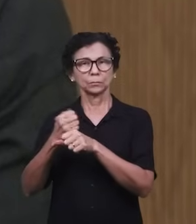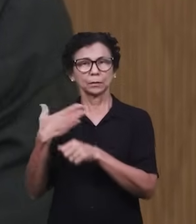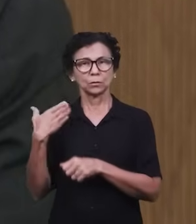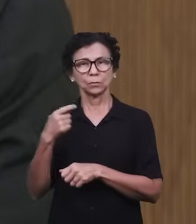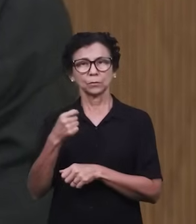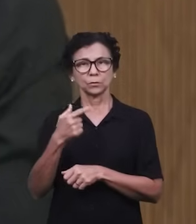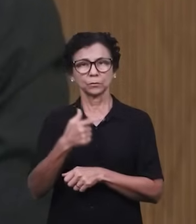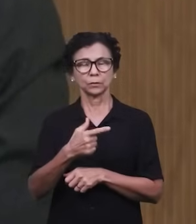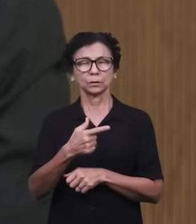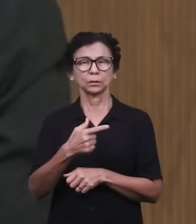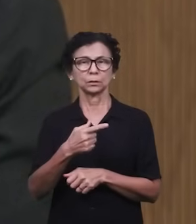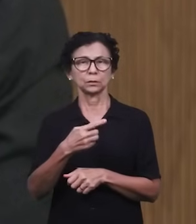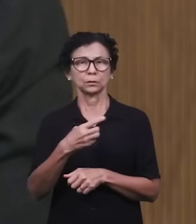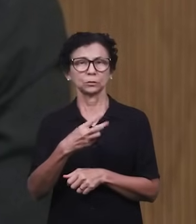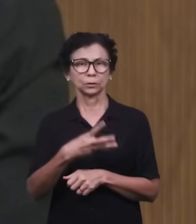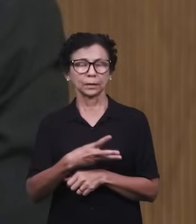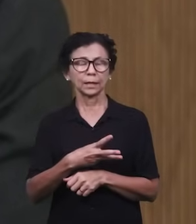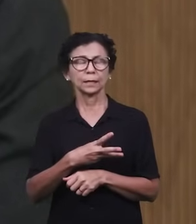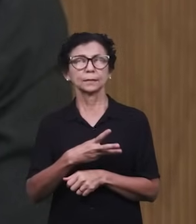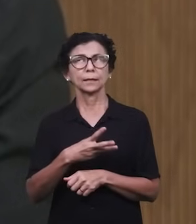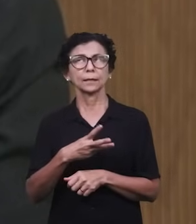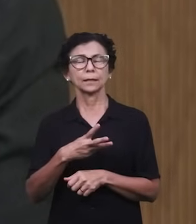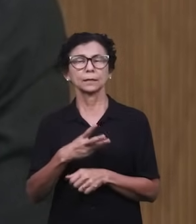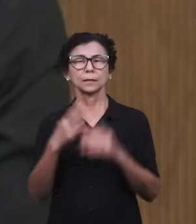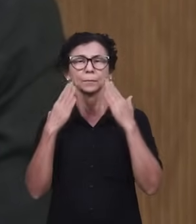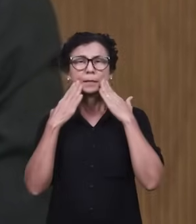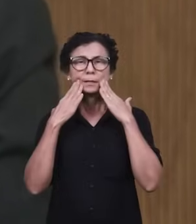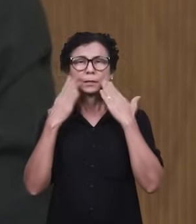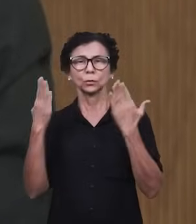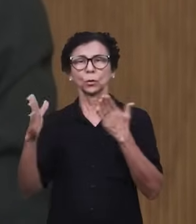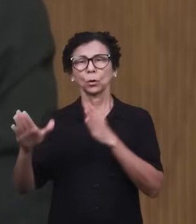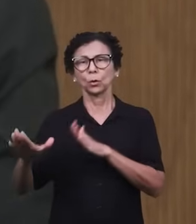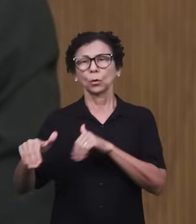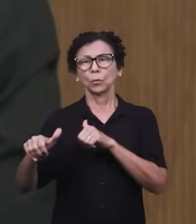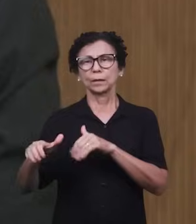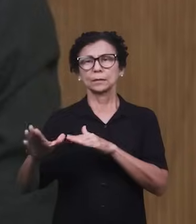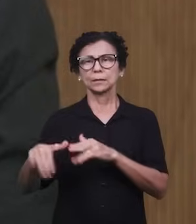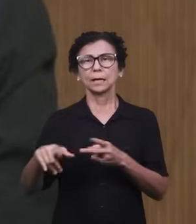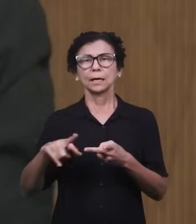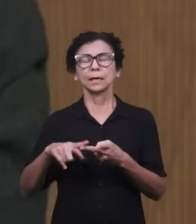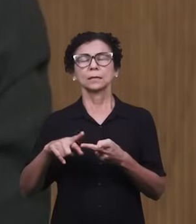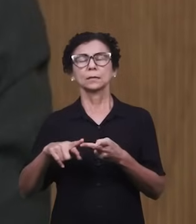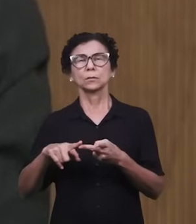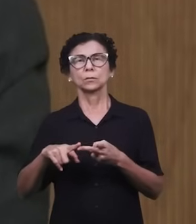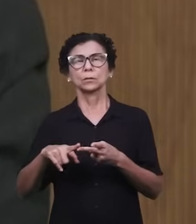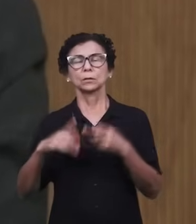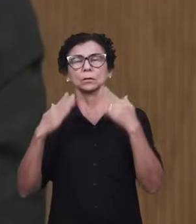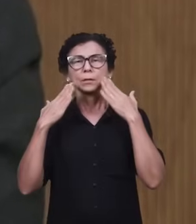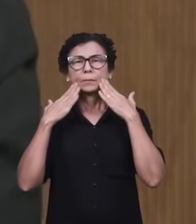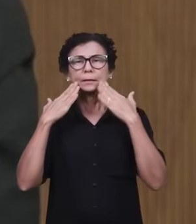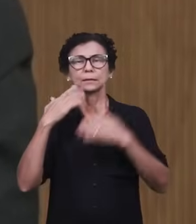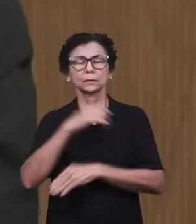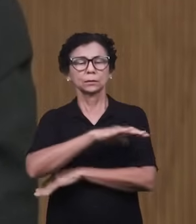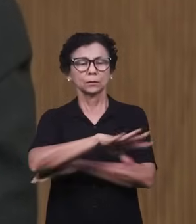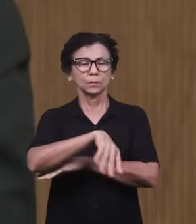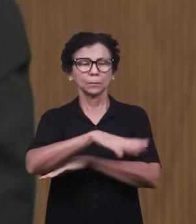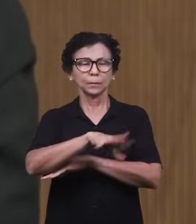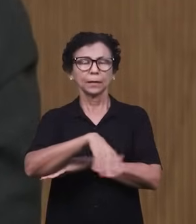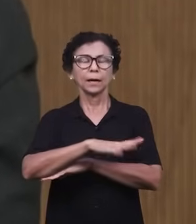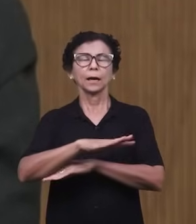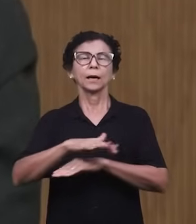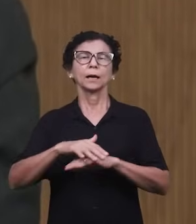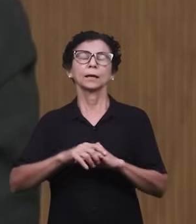justamente naquilo que a professora trabalhou na semana anterior. Trabalhou com ela 2 coisas, intensidade